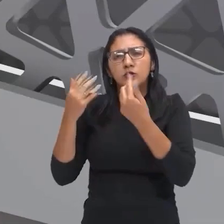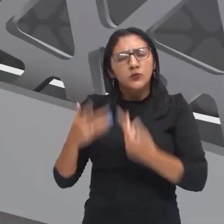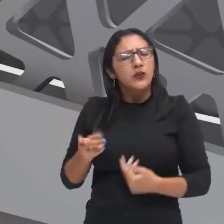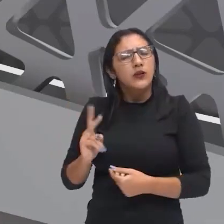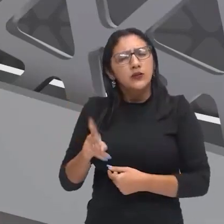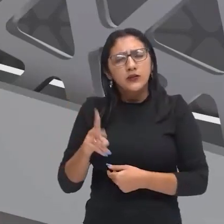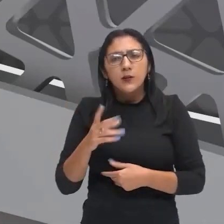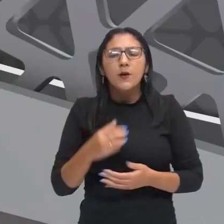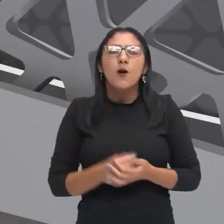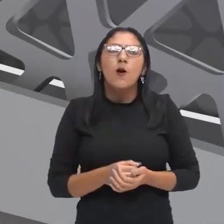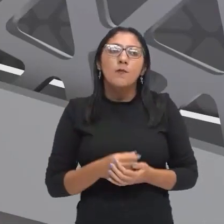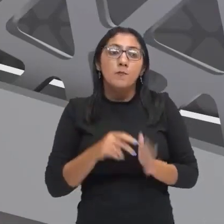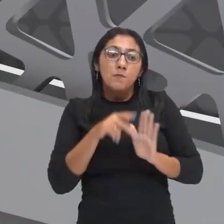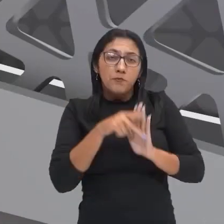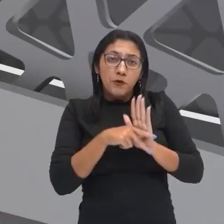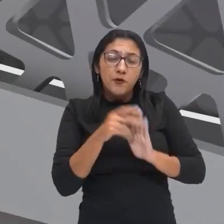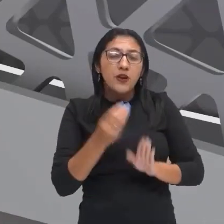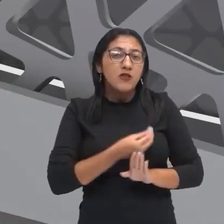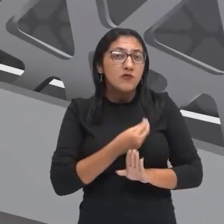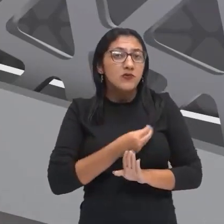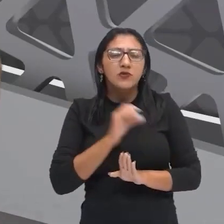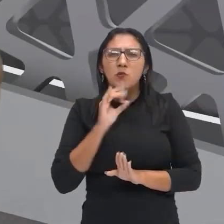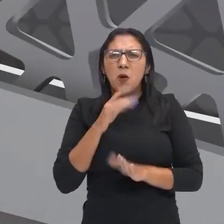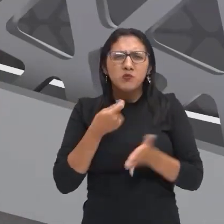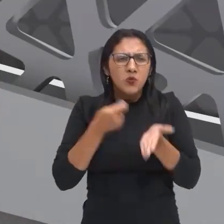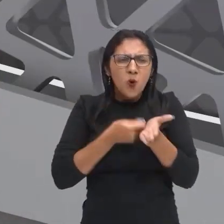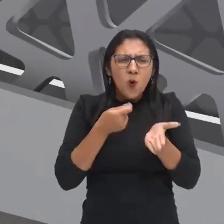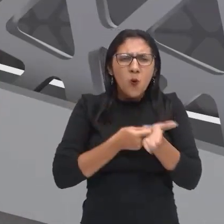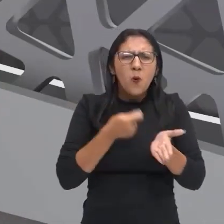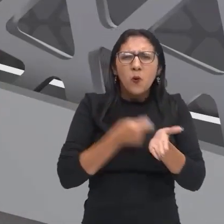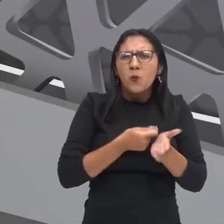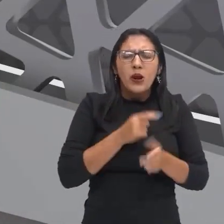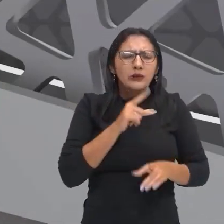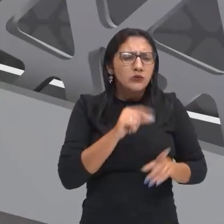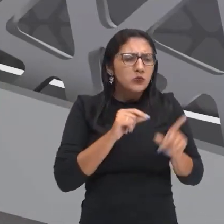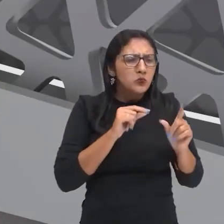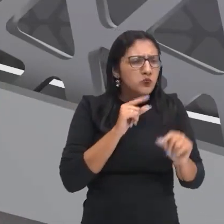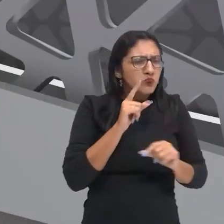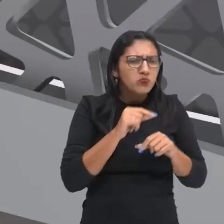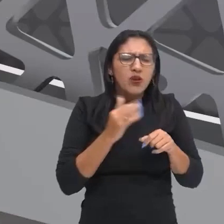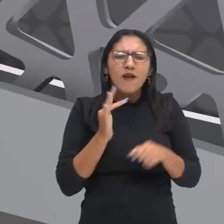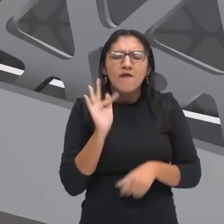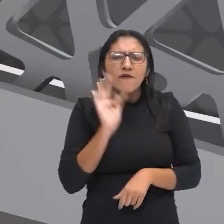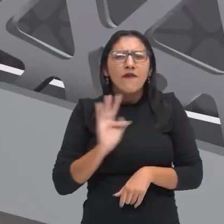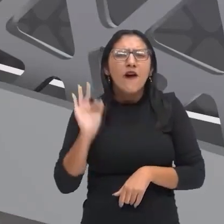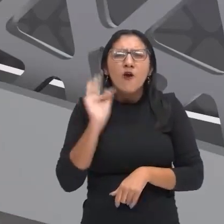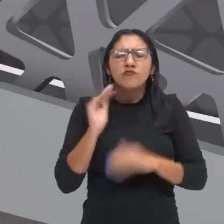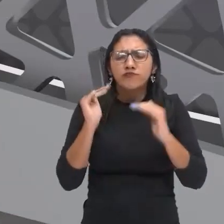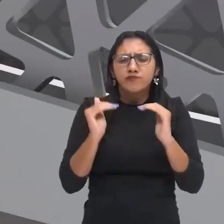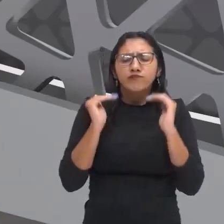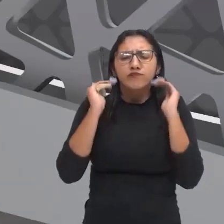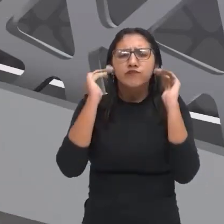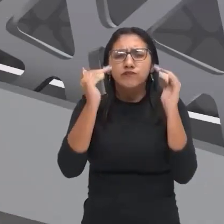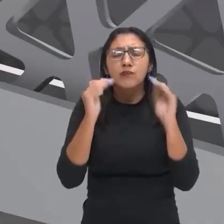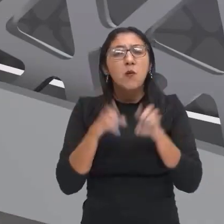vida não está pautado obrigatoriamente na escolha de um curso superior, mas na escolha daquilo que te faz feliz, que